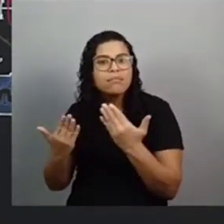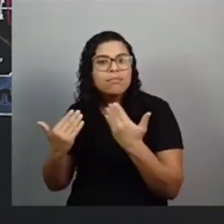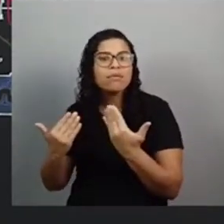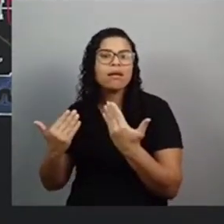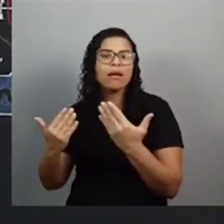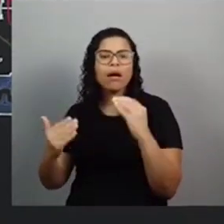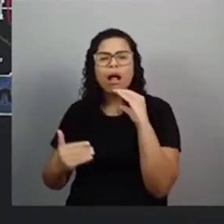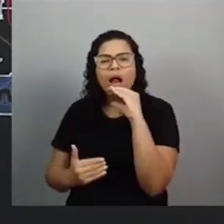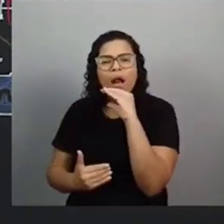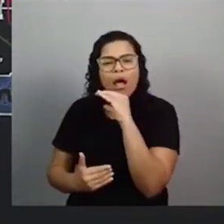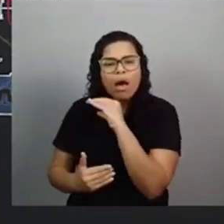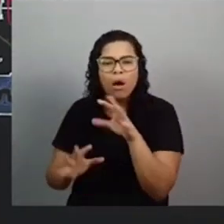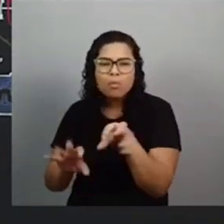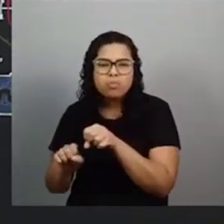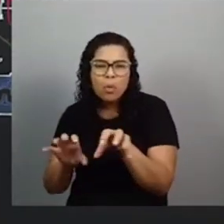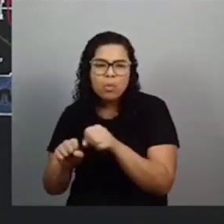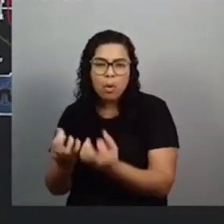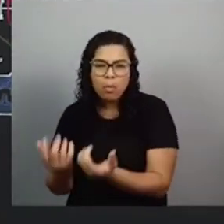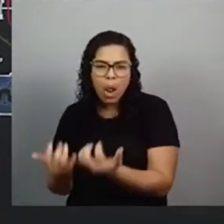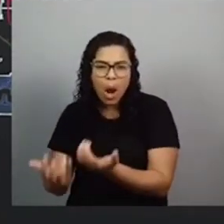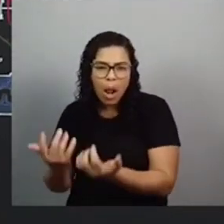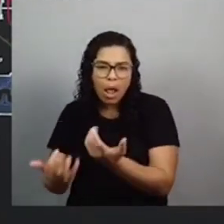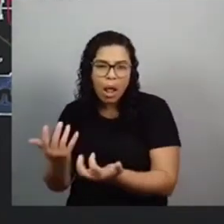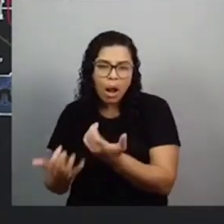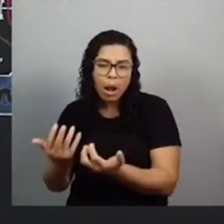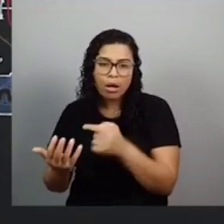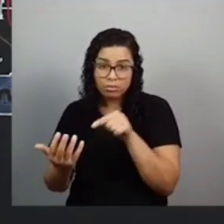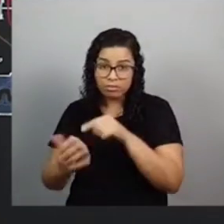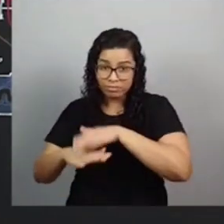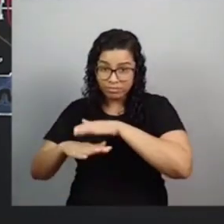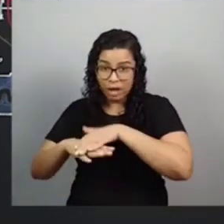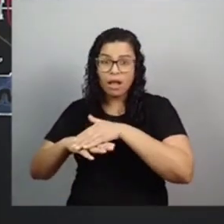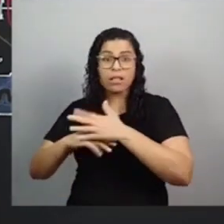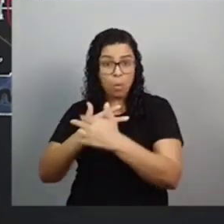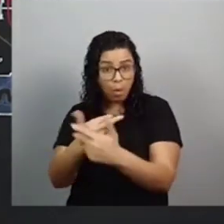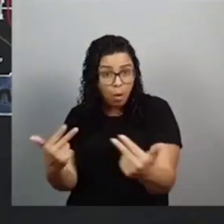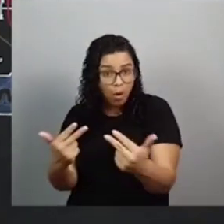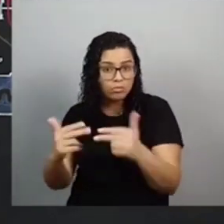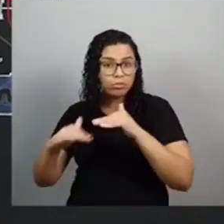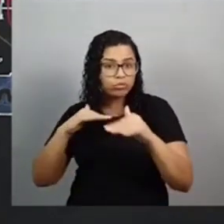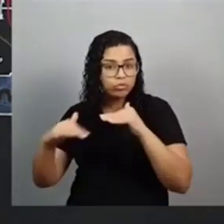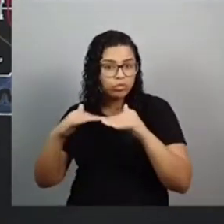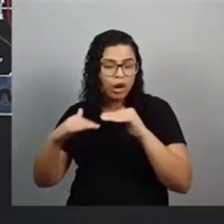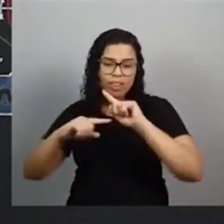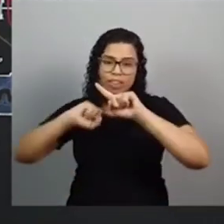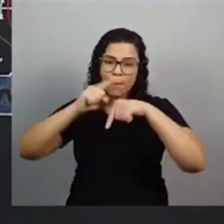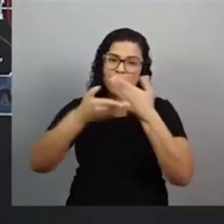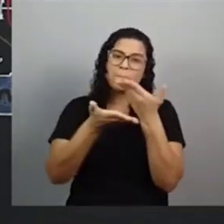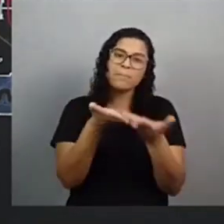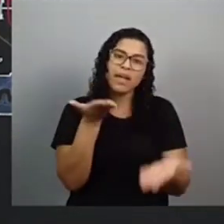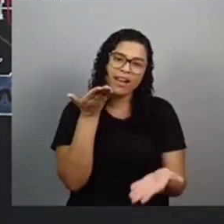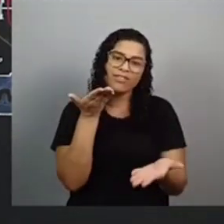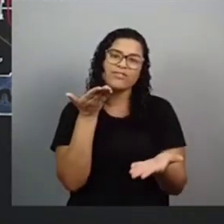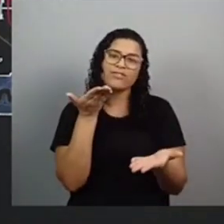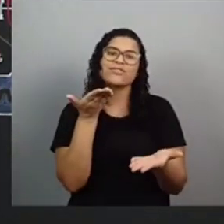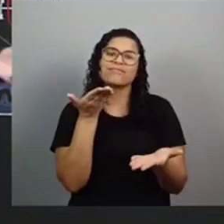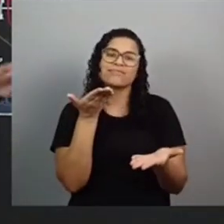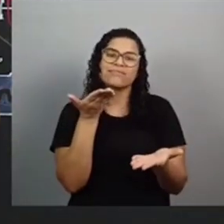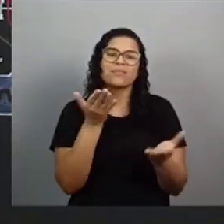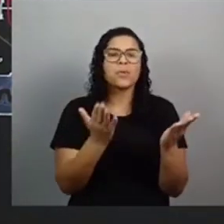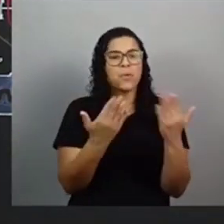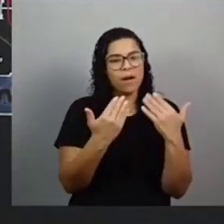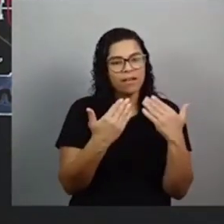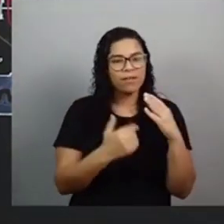calor, que está recebendo calor, combustão, queima, eu realizo o trabalho, eu faço alguma coisa e eu perco esse calor. Assim, legal. E